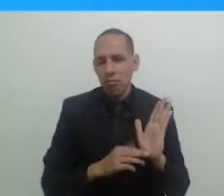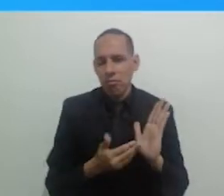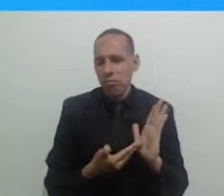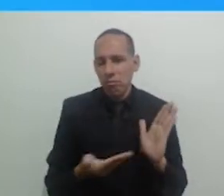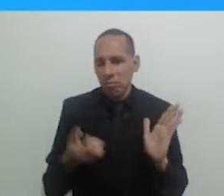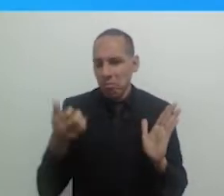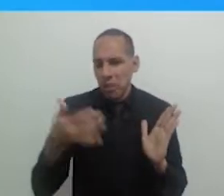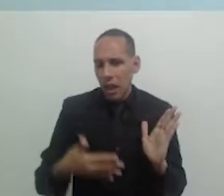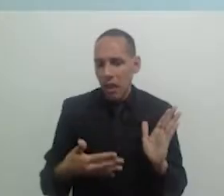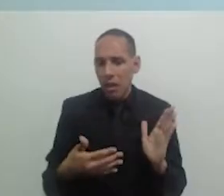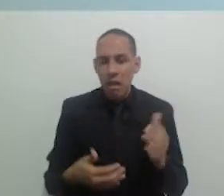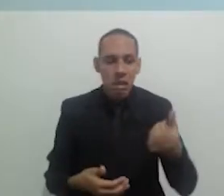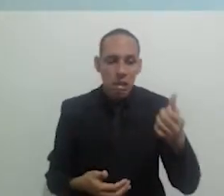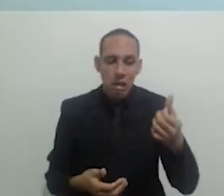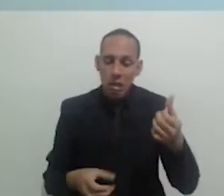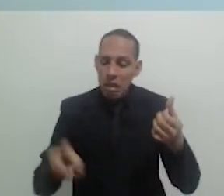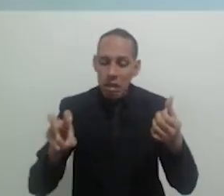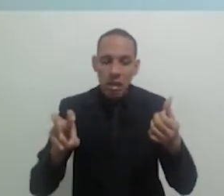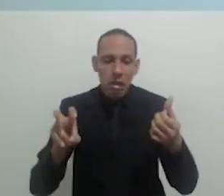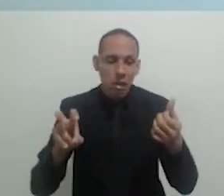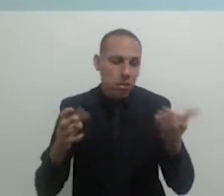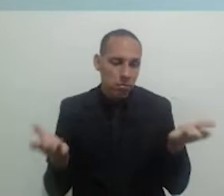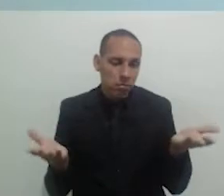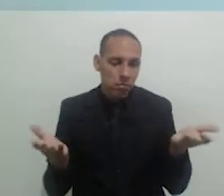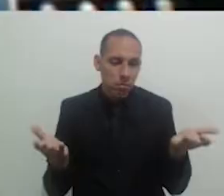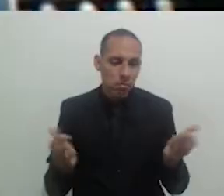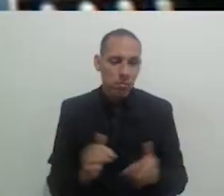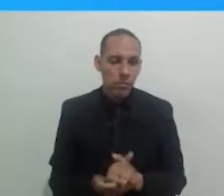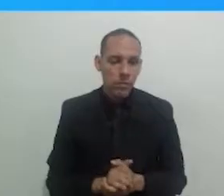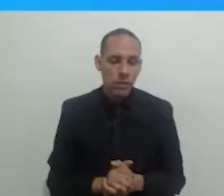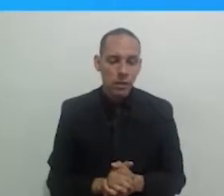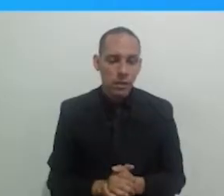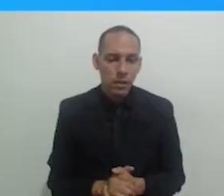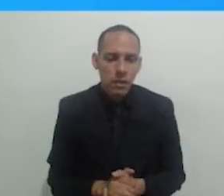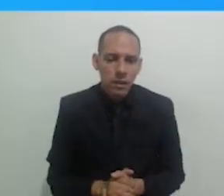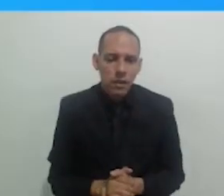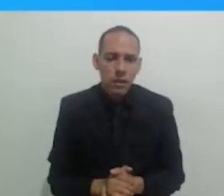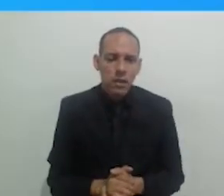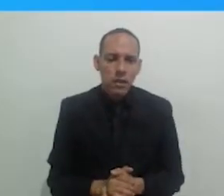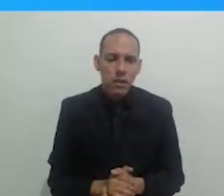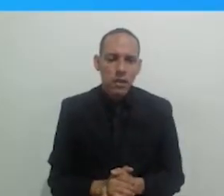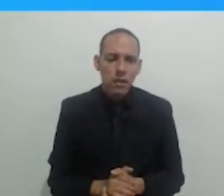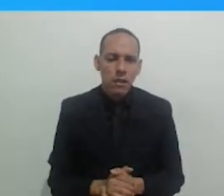pela concessão. Doutor Eduardo está presente?